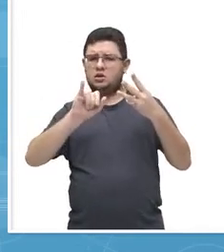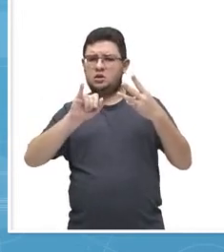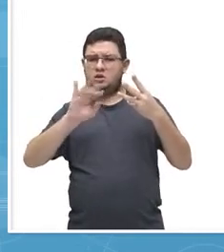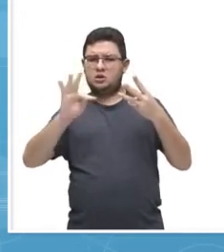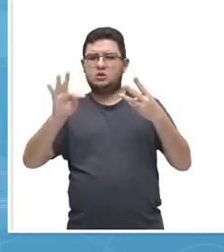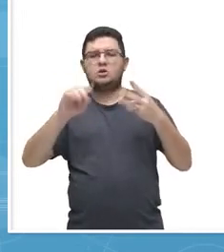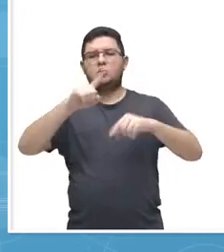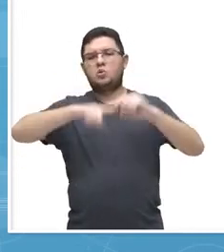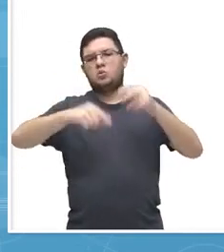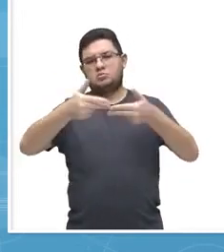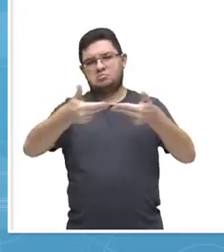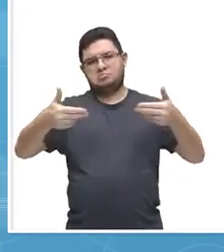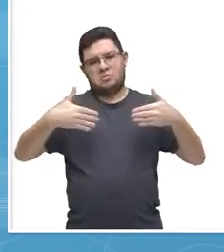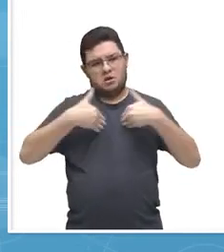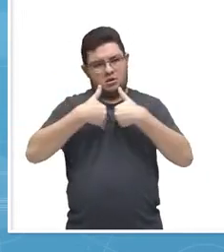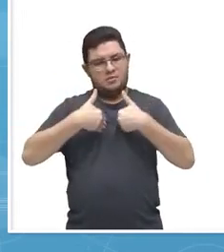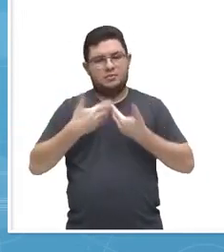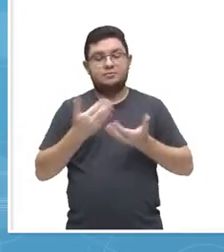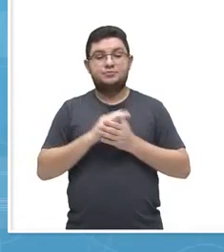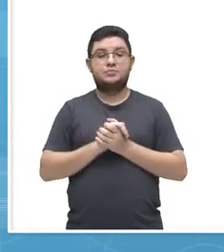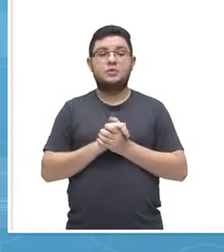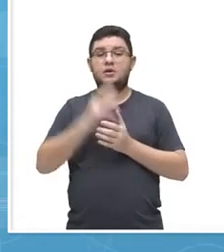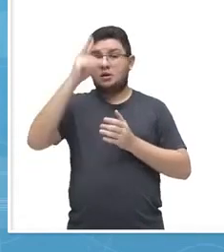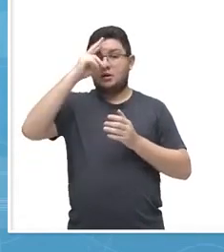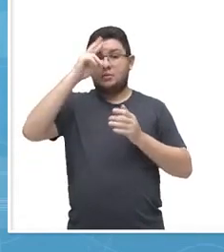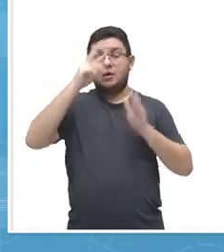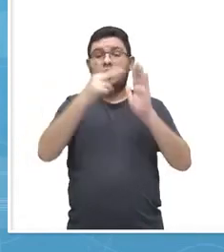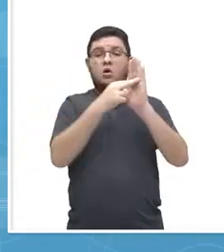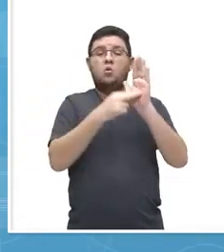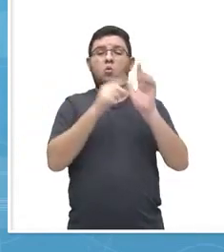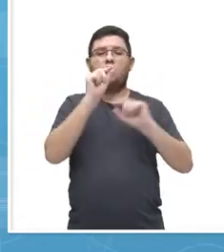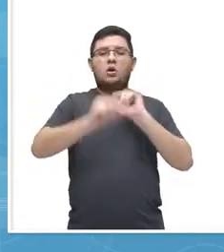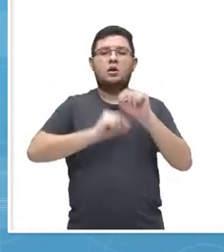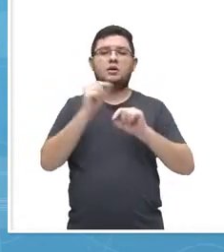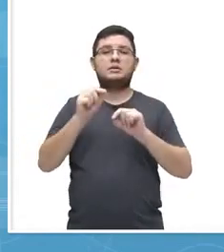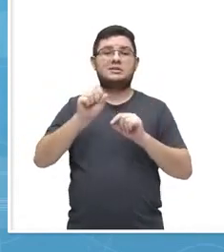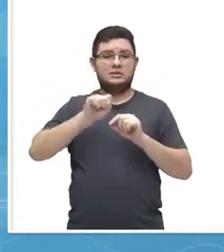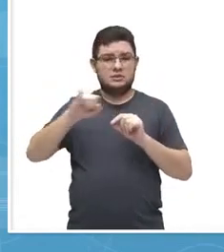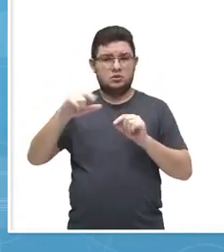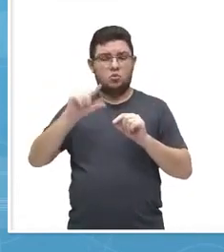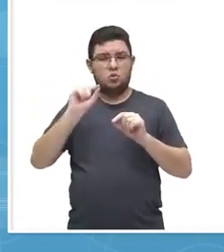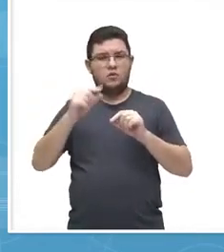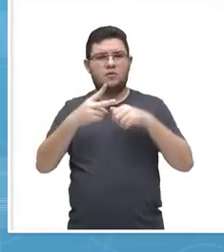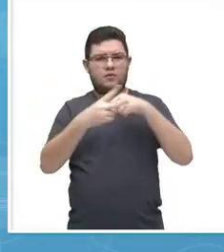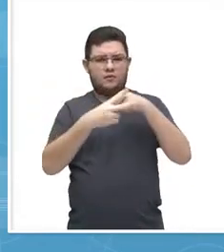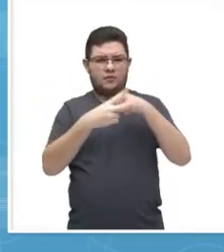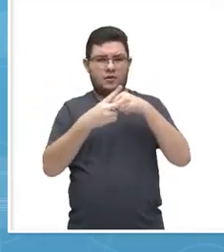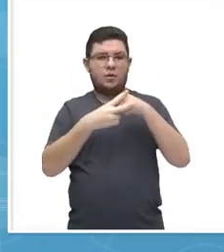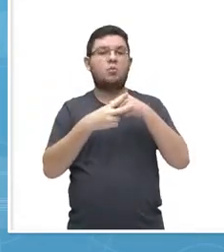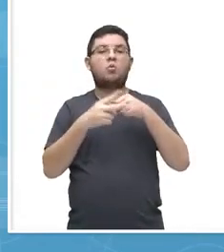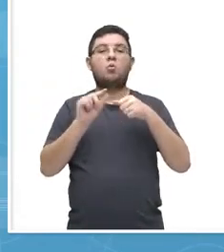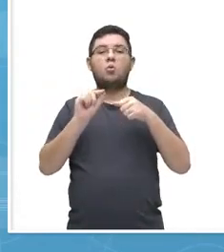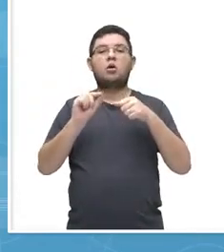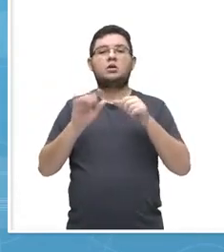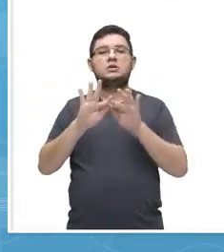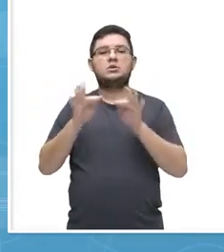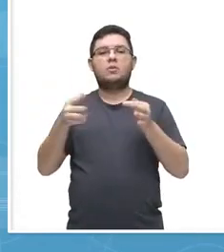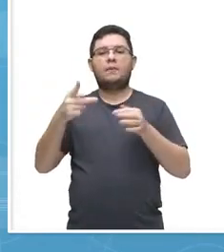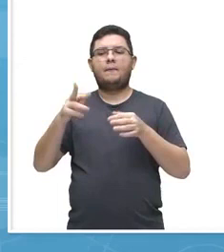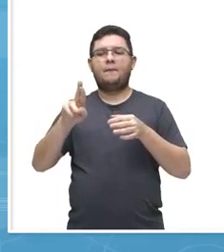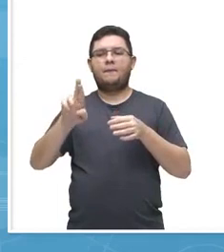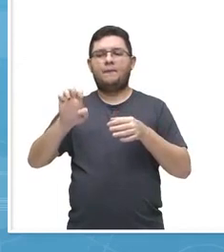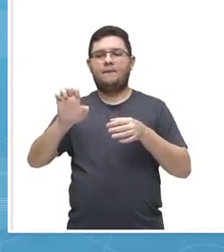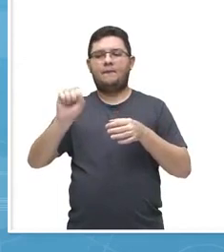a regra que nós temos para a terceira pessoa do singular? Então, quando o verbo está no simple present, no presente simples da terceira pessoa